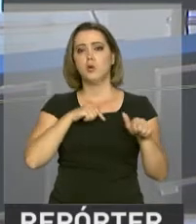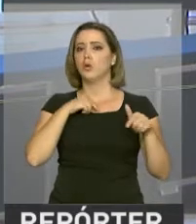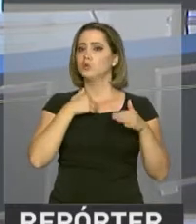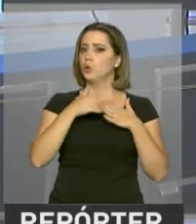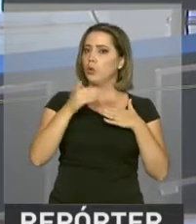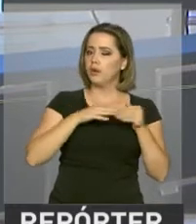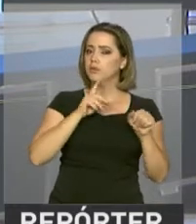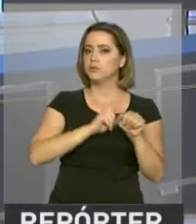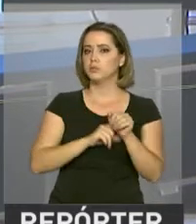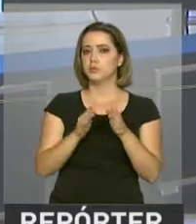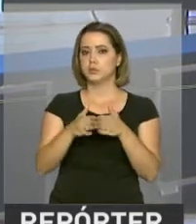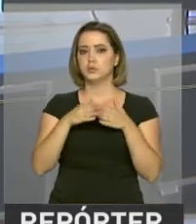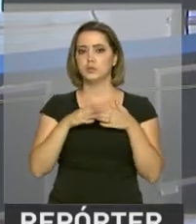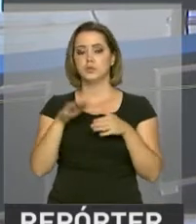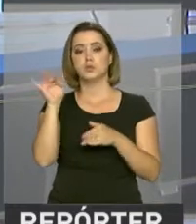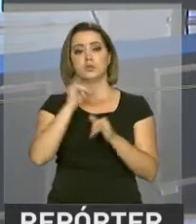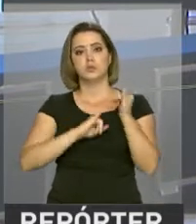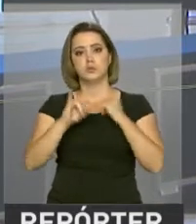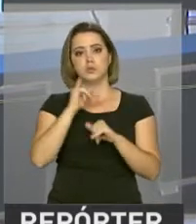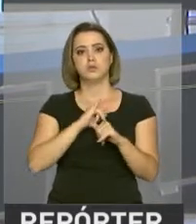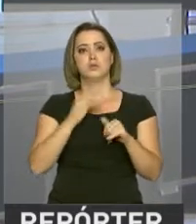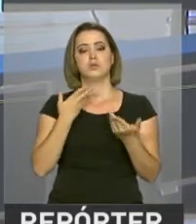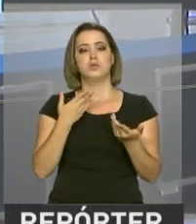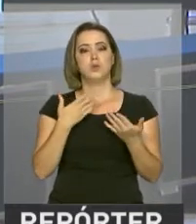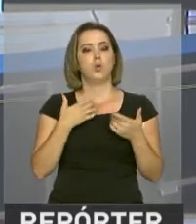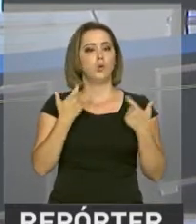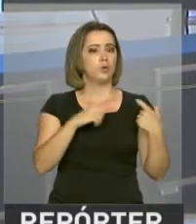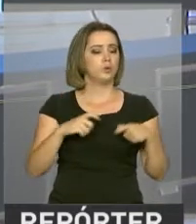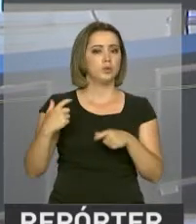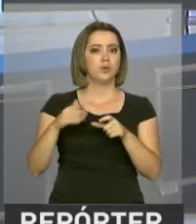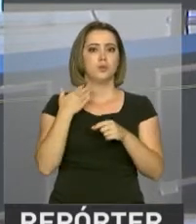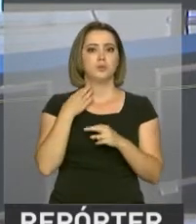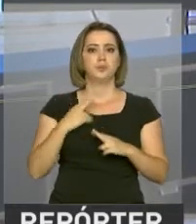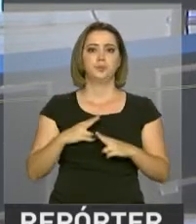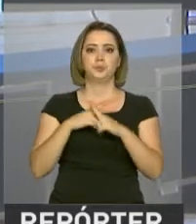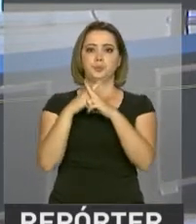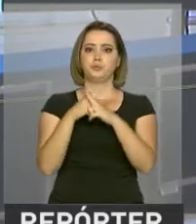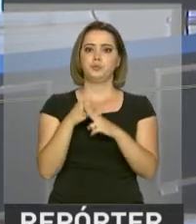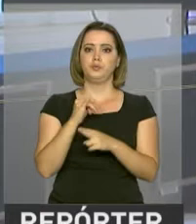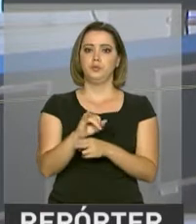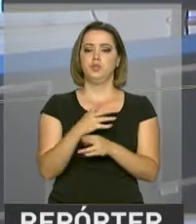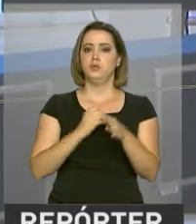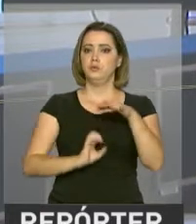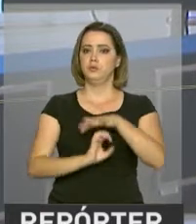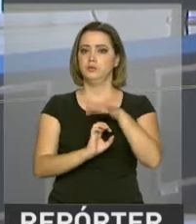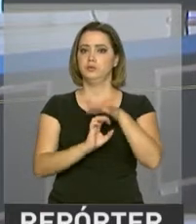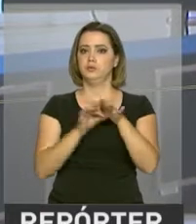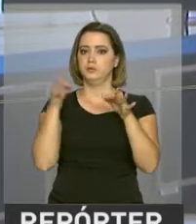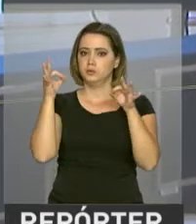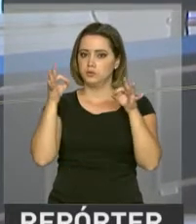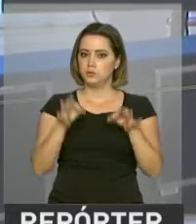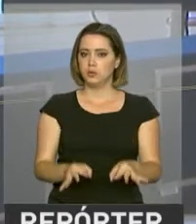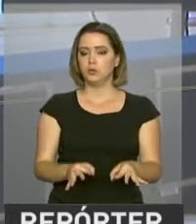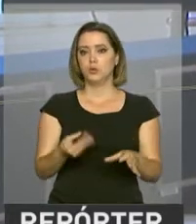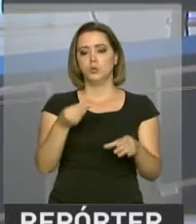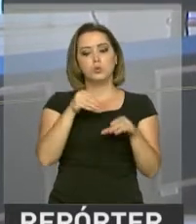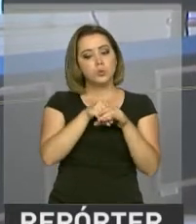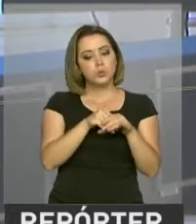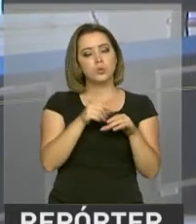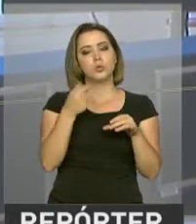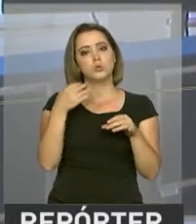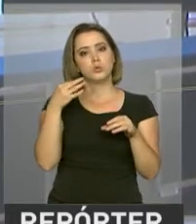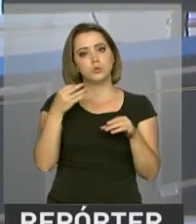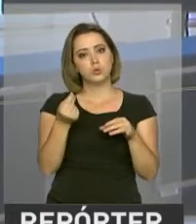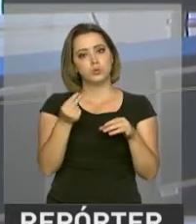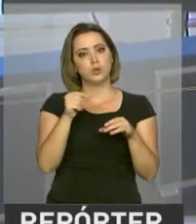solicitar informações sobre a conta em qualquer agência da caixa econômica para conferir se a empresa está mesmo fazendo o depósito